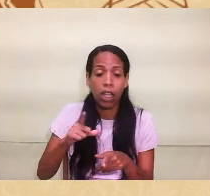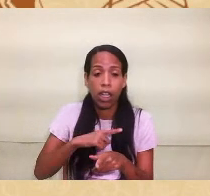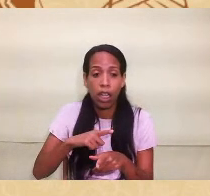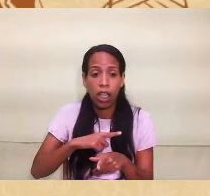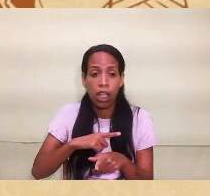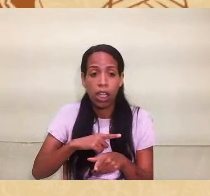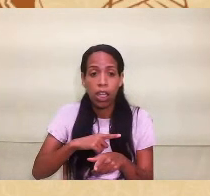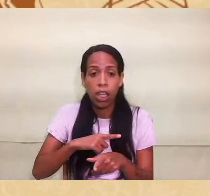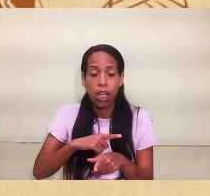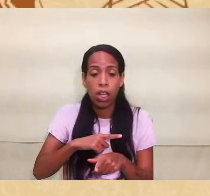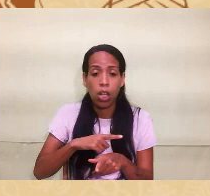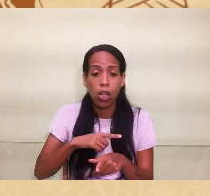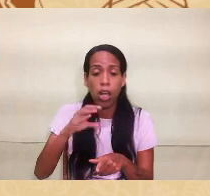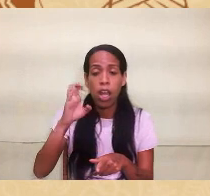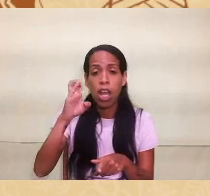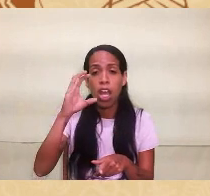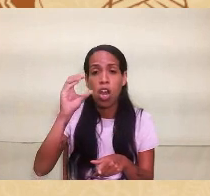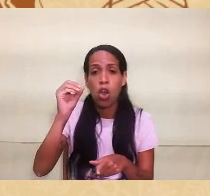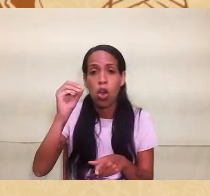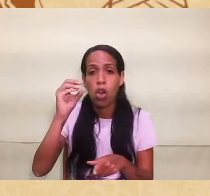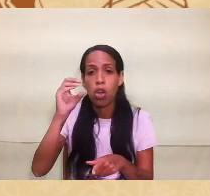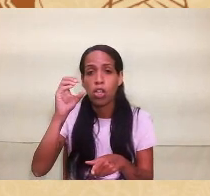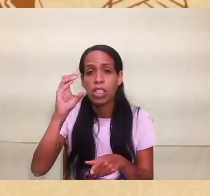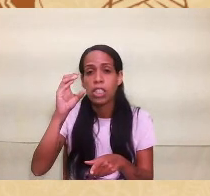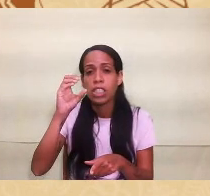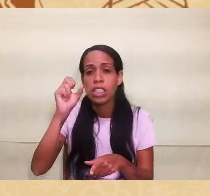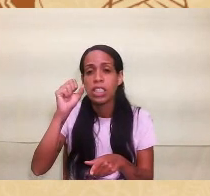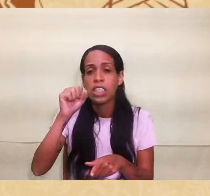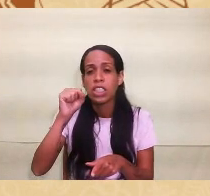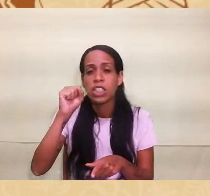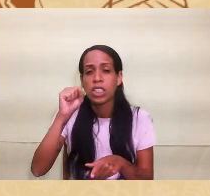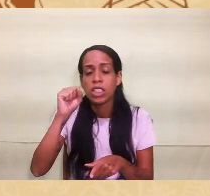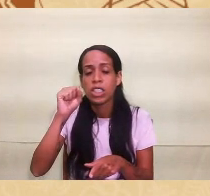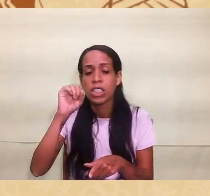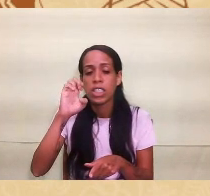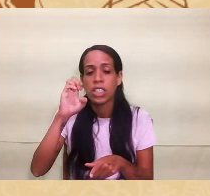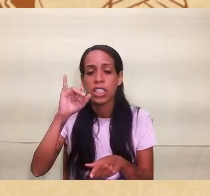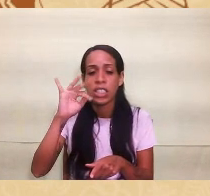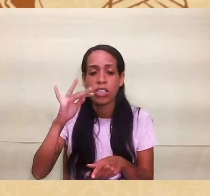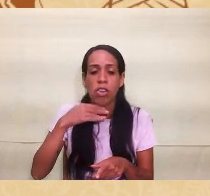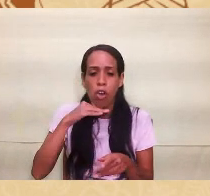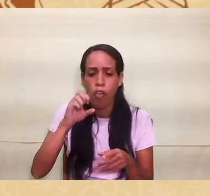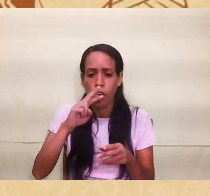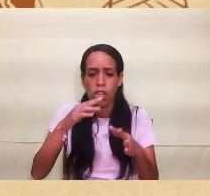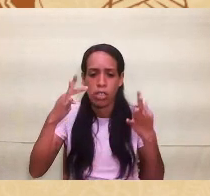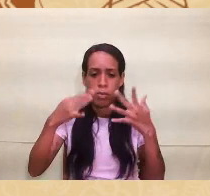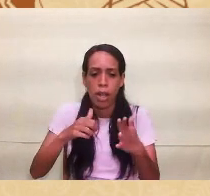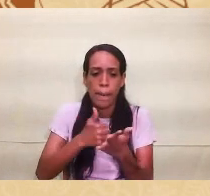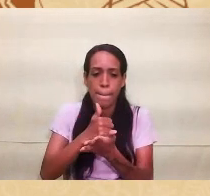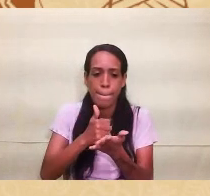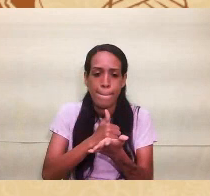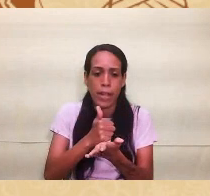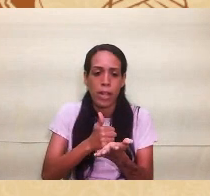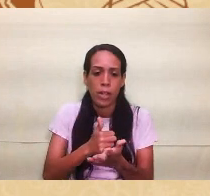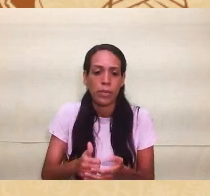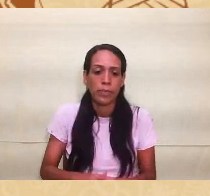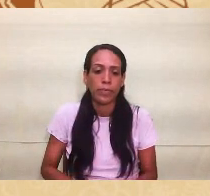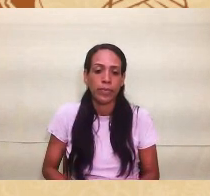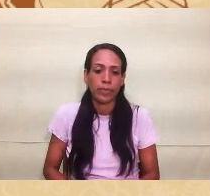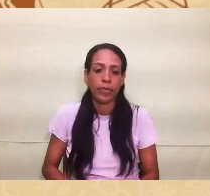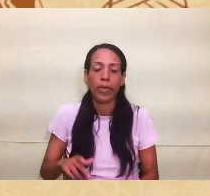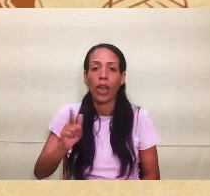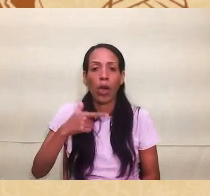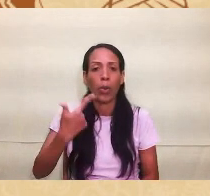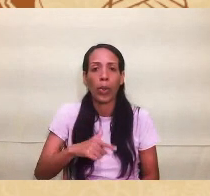o ecocídio. A gente vai explicar mais adiante um pouco melhor isso, tá certo? Não temos ancor, mas